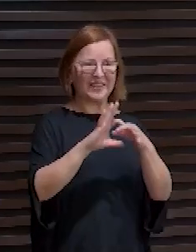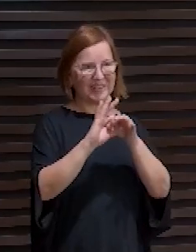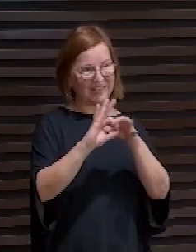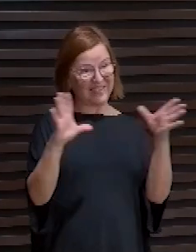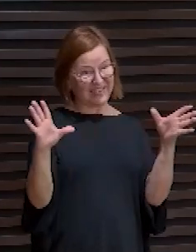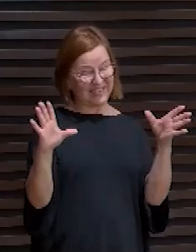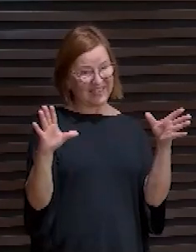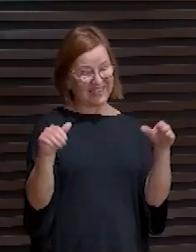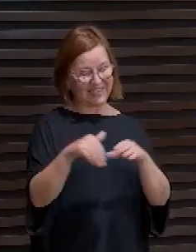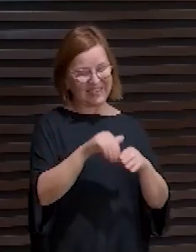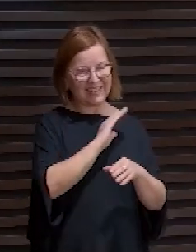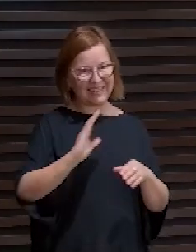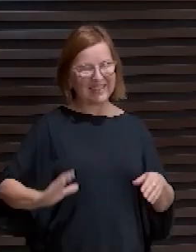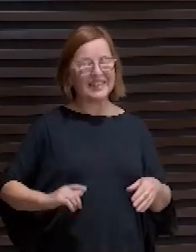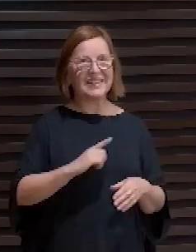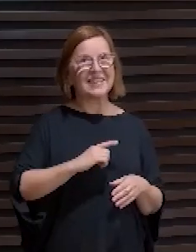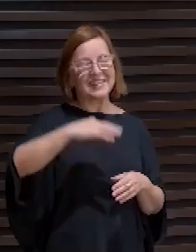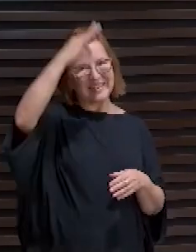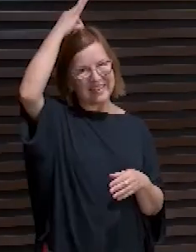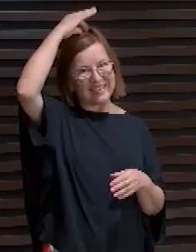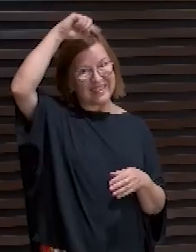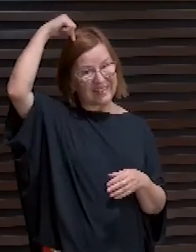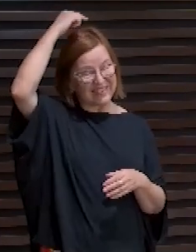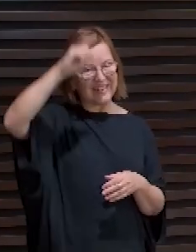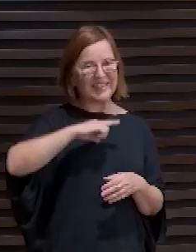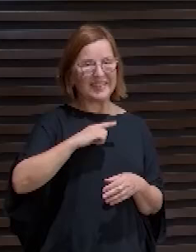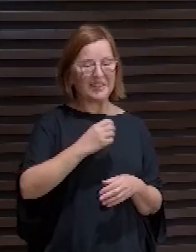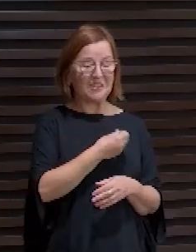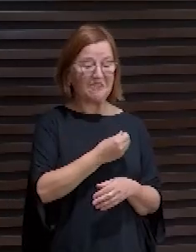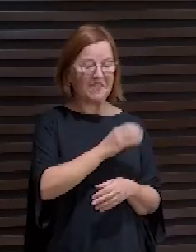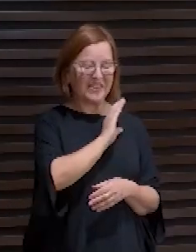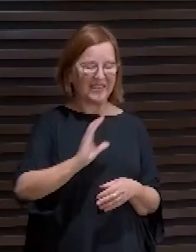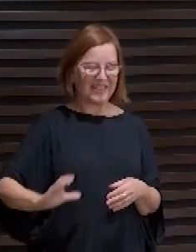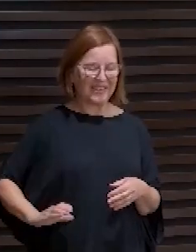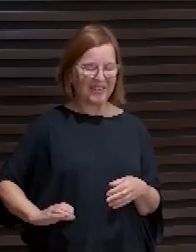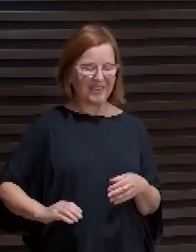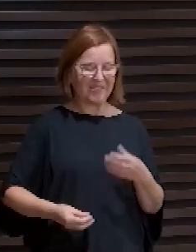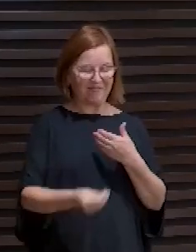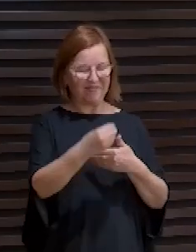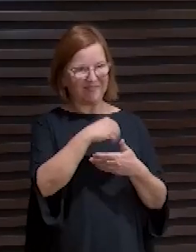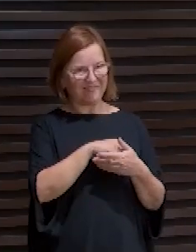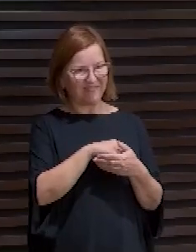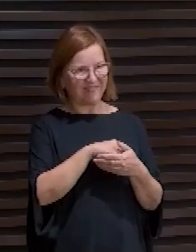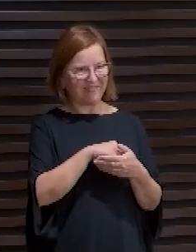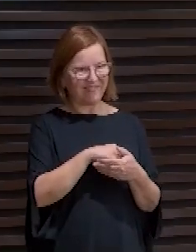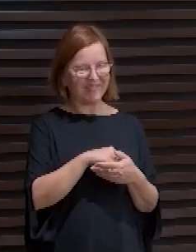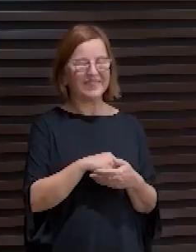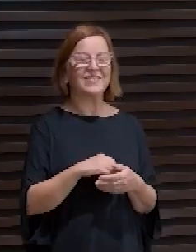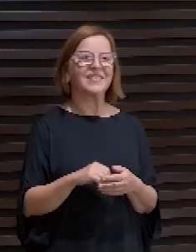o Espírito Santo, nós temos a vida de Cristo em nós. Só que,